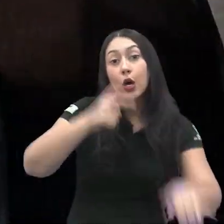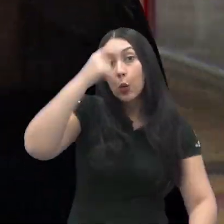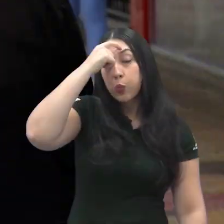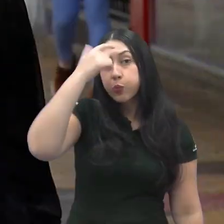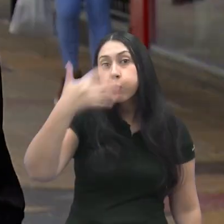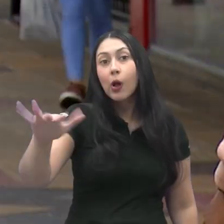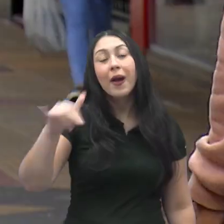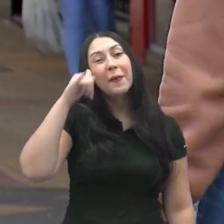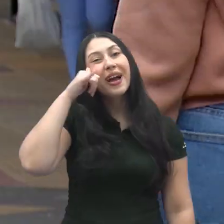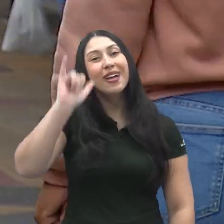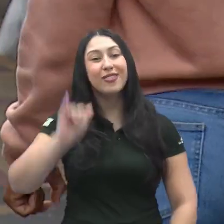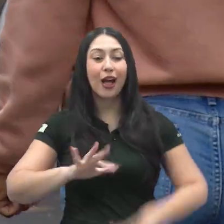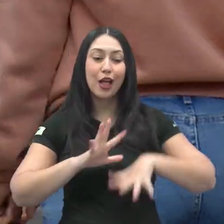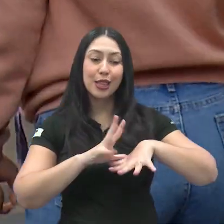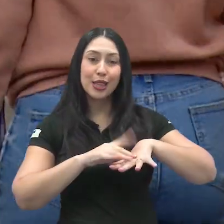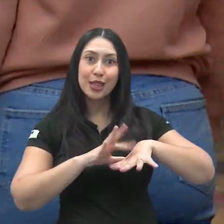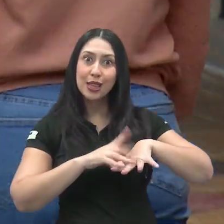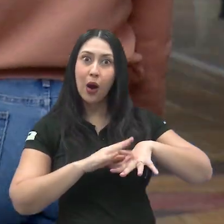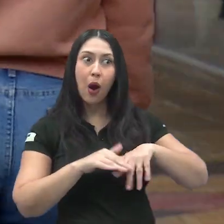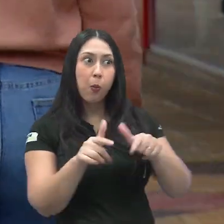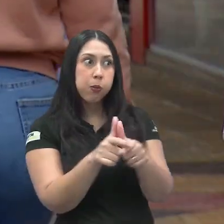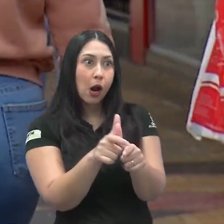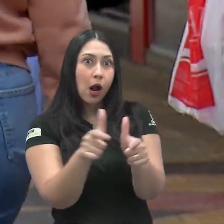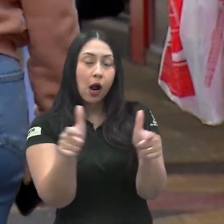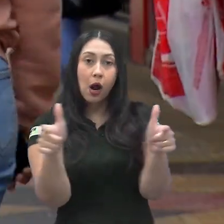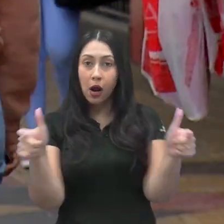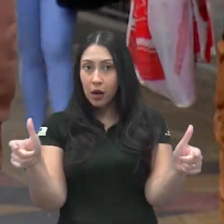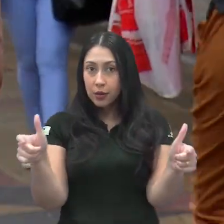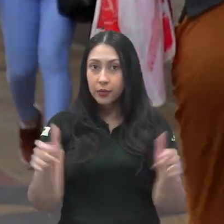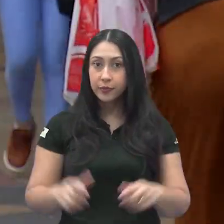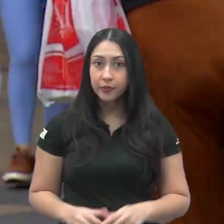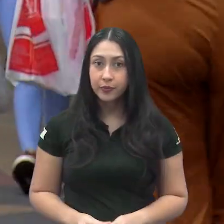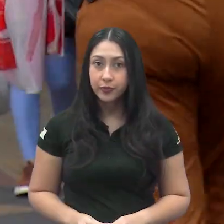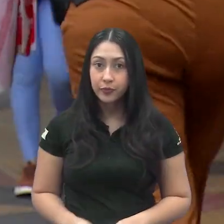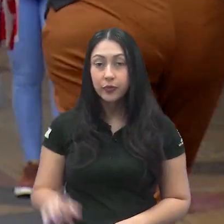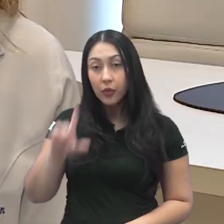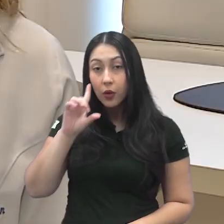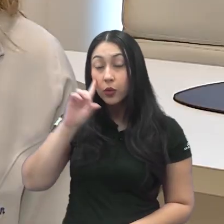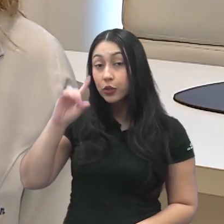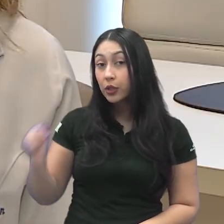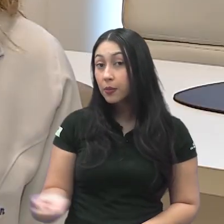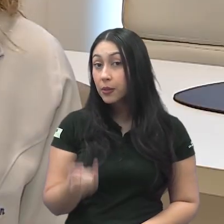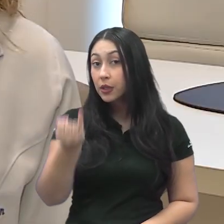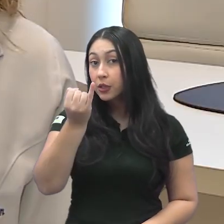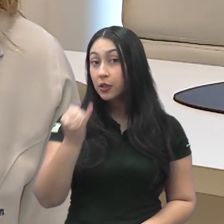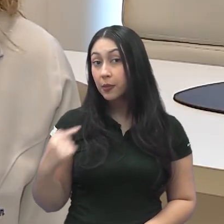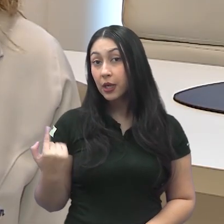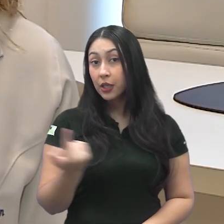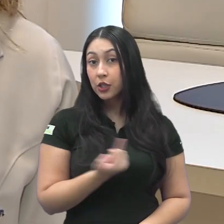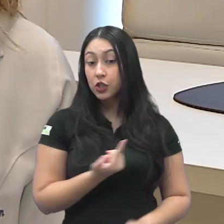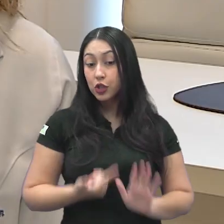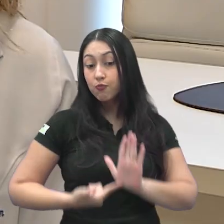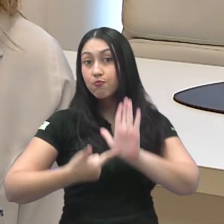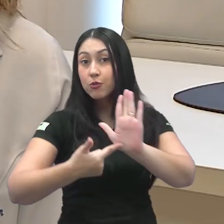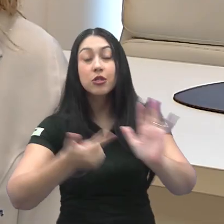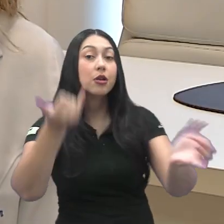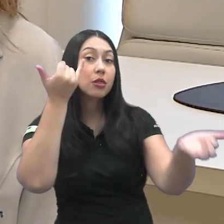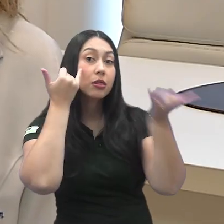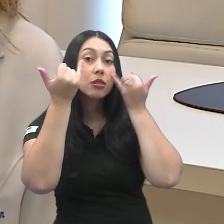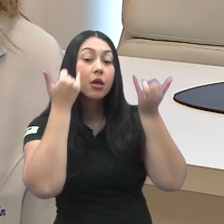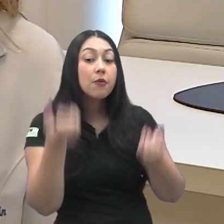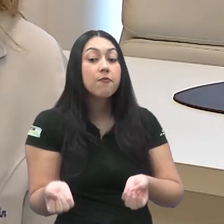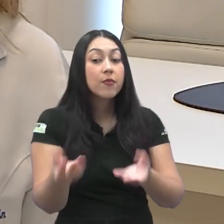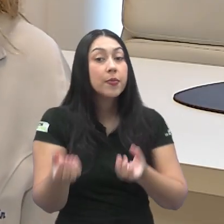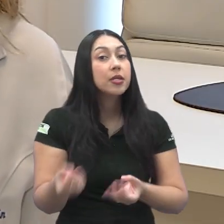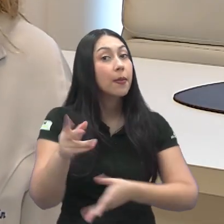e conscientização a essa doença crônica que afeta milhões de pessoas. O dia é super importante para a gente levar realmente mais